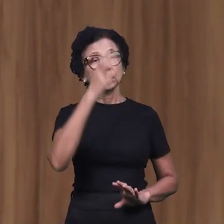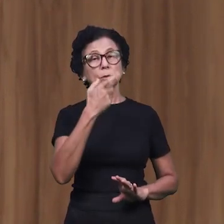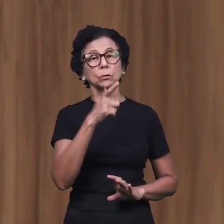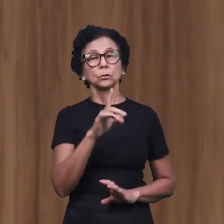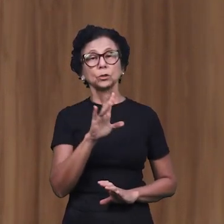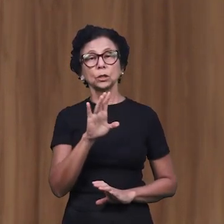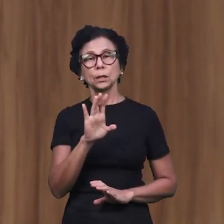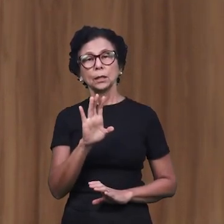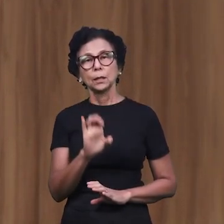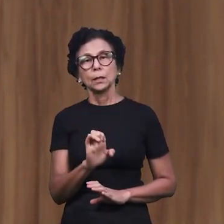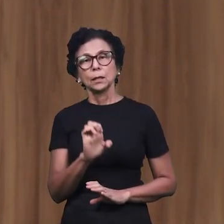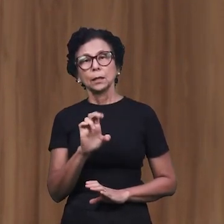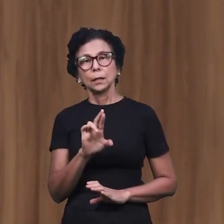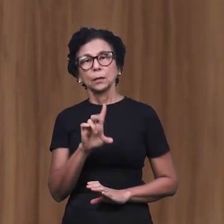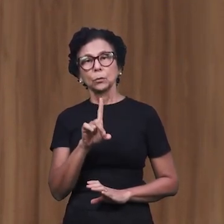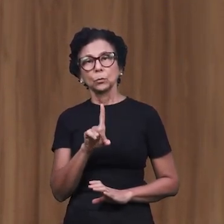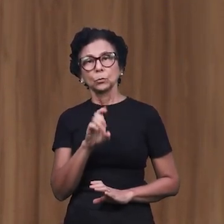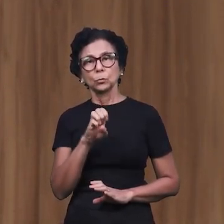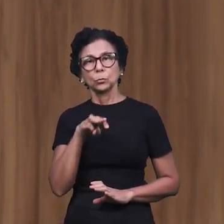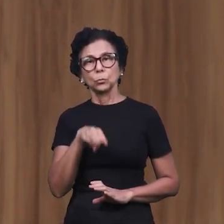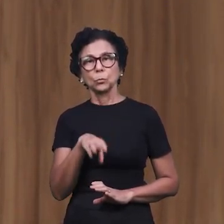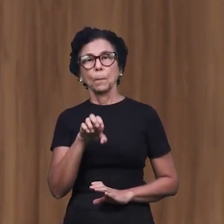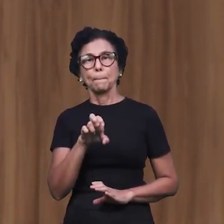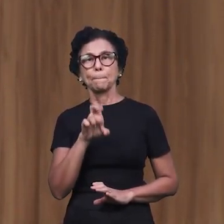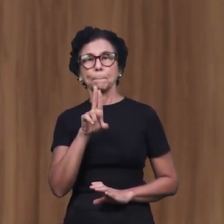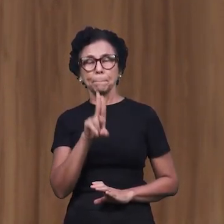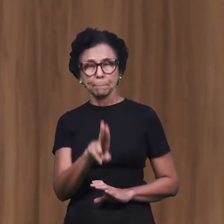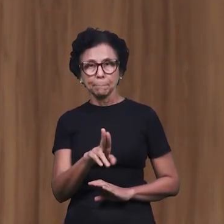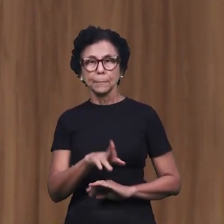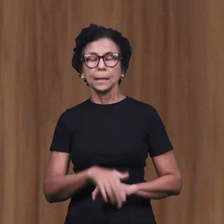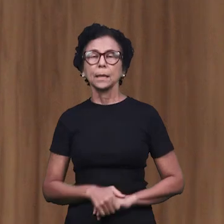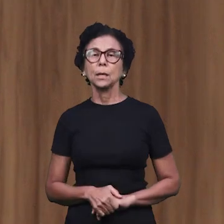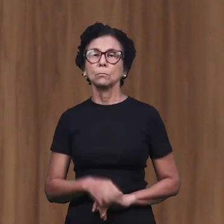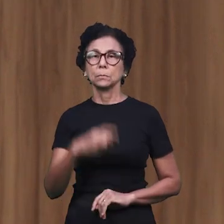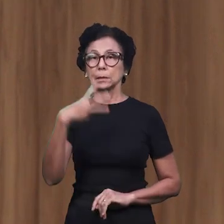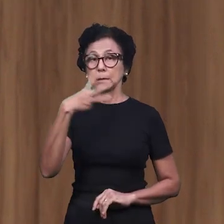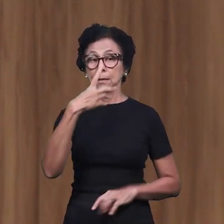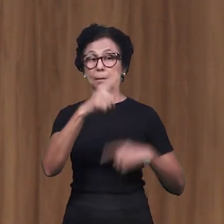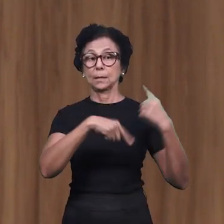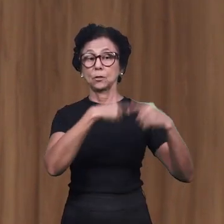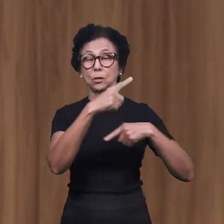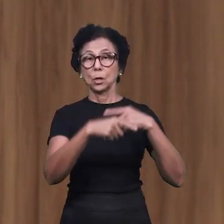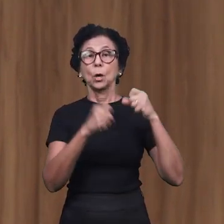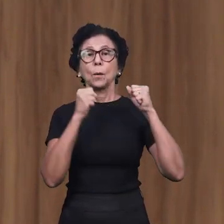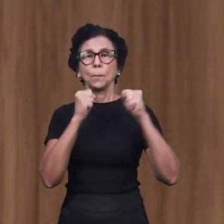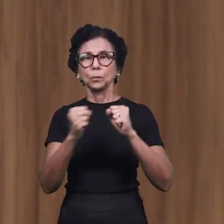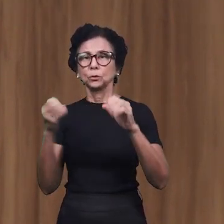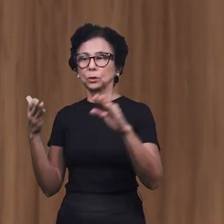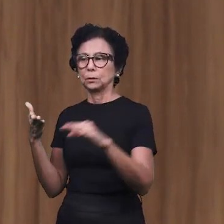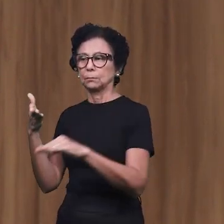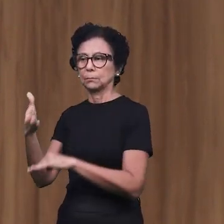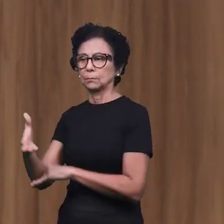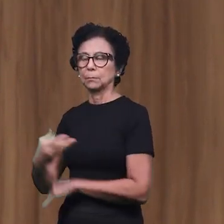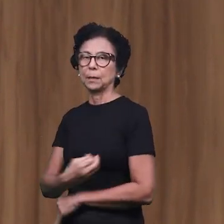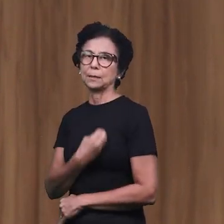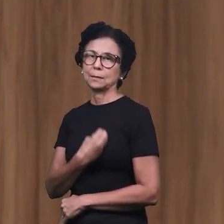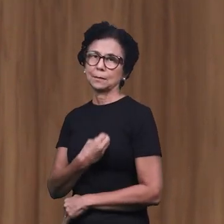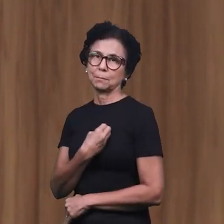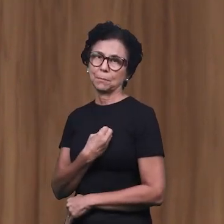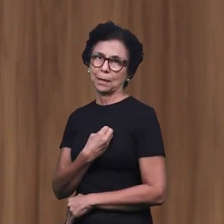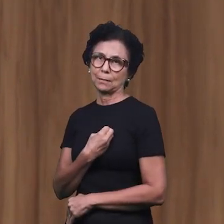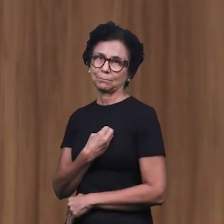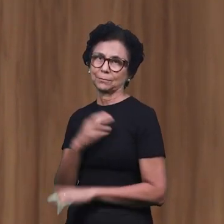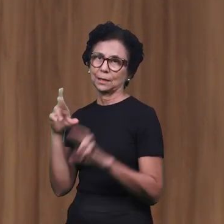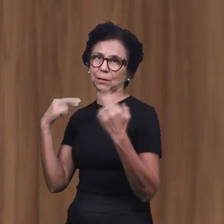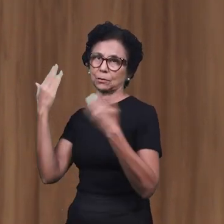da terceira geração, eles poderiam ser incorporados, os filhos poderiam ser incorporados. Então, é isso que